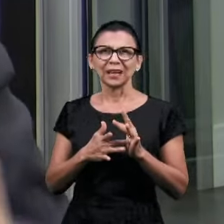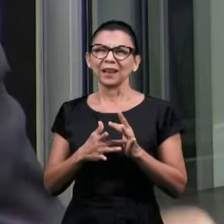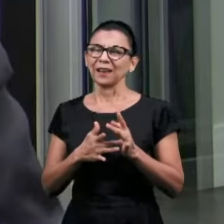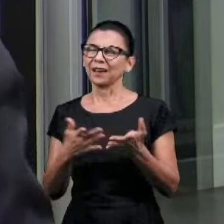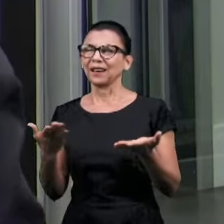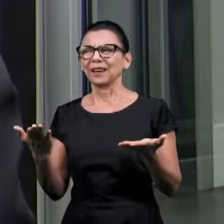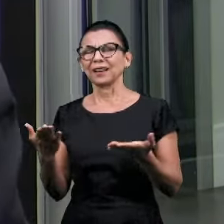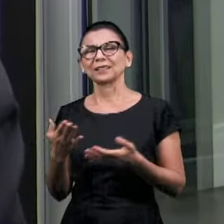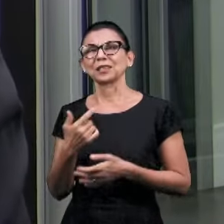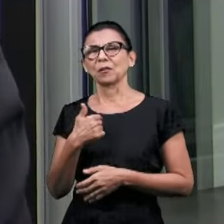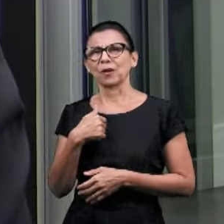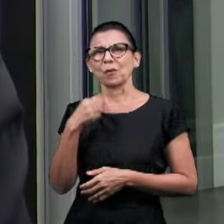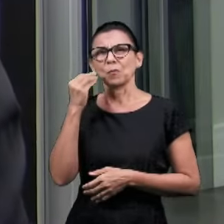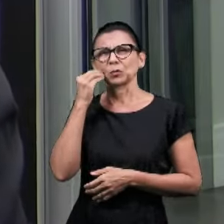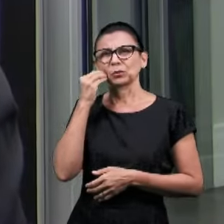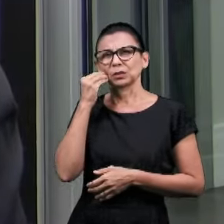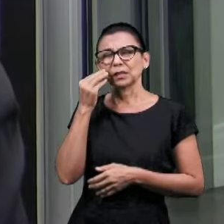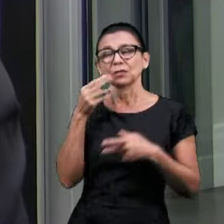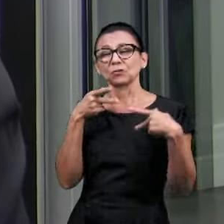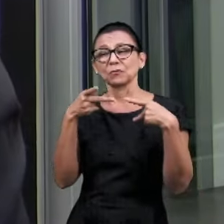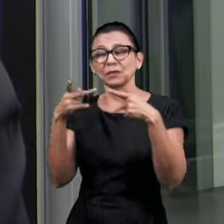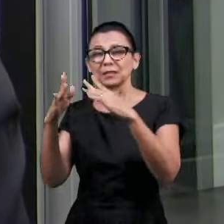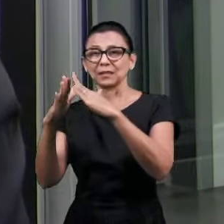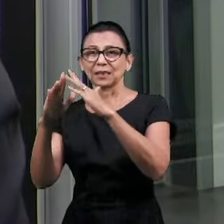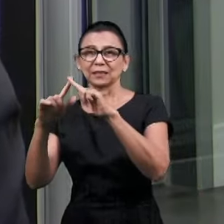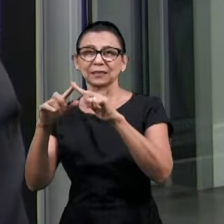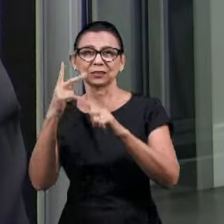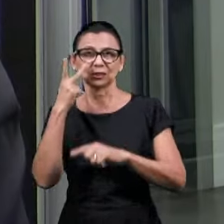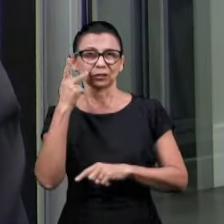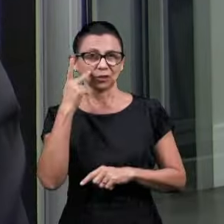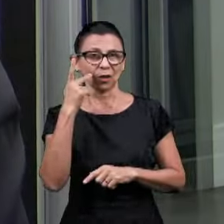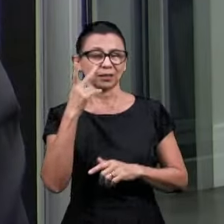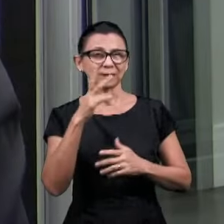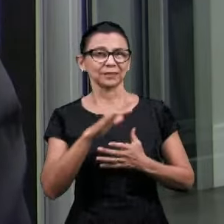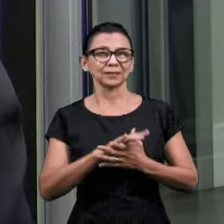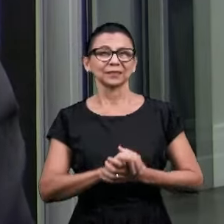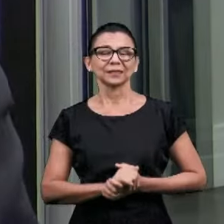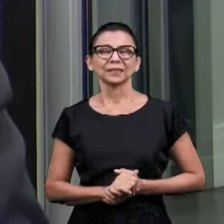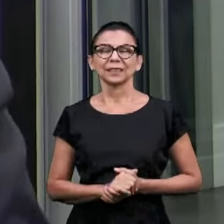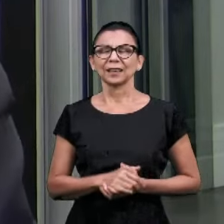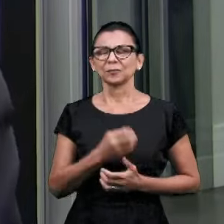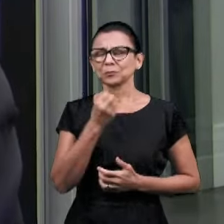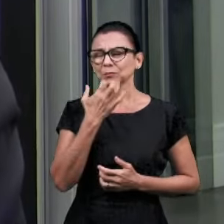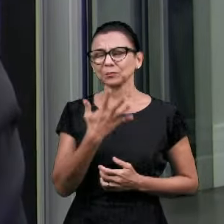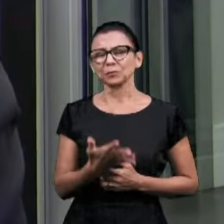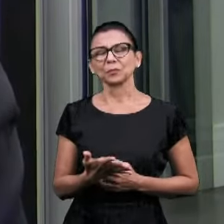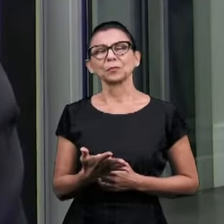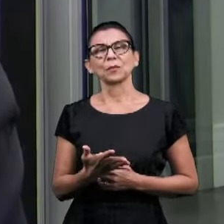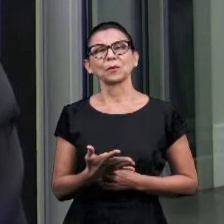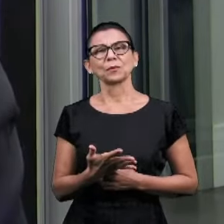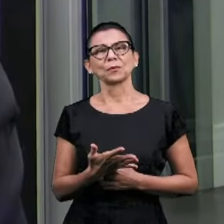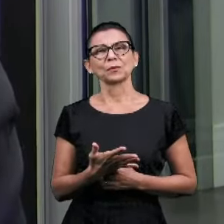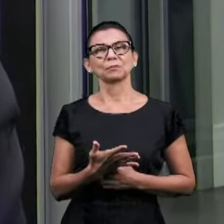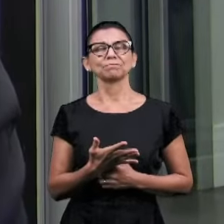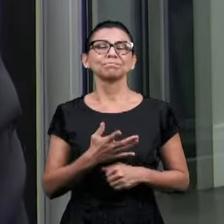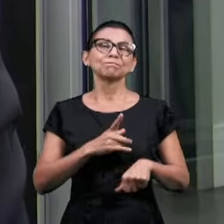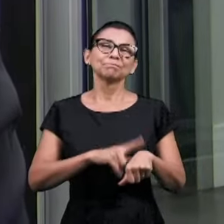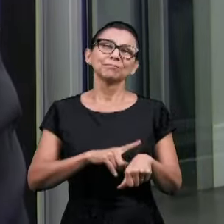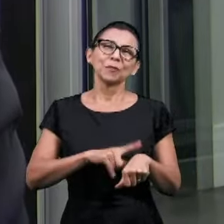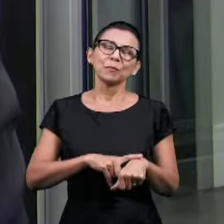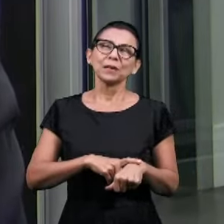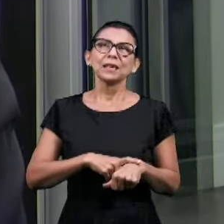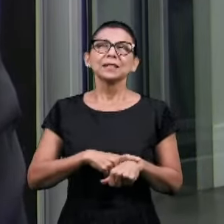de ir lá no aniversário e tal, é sempre um momento de